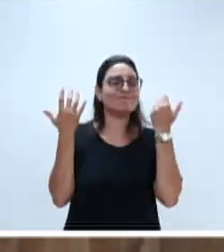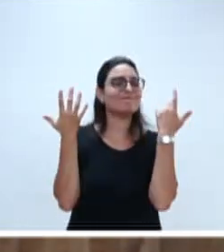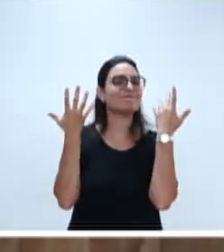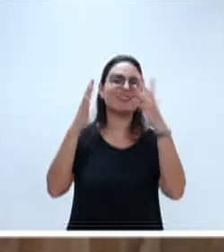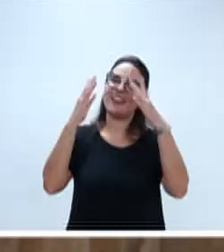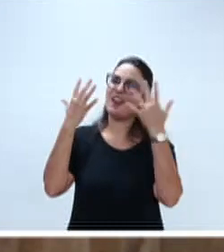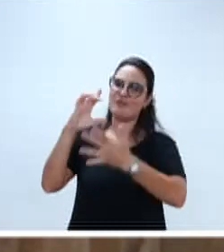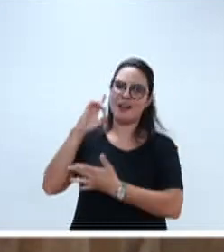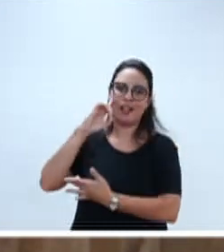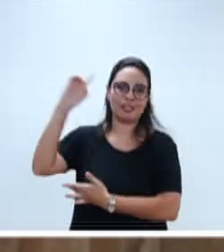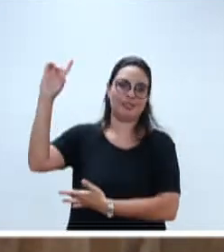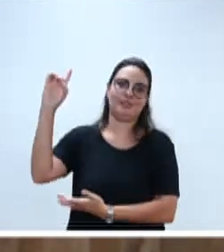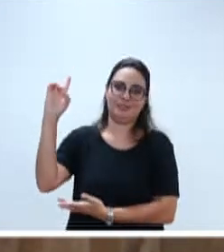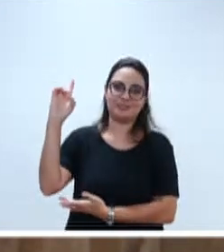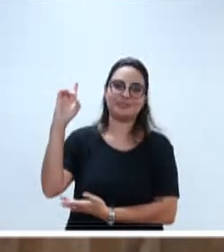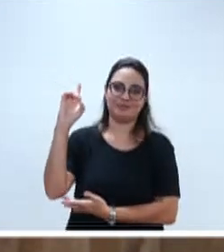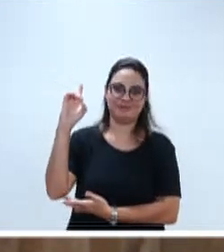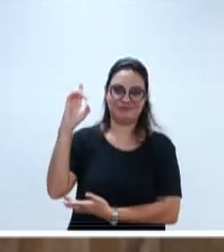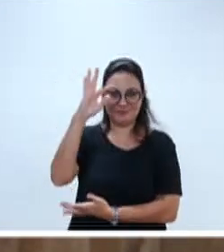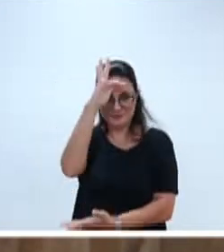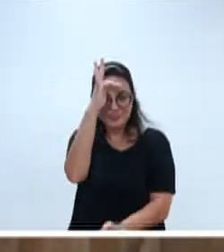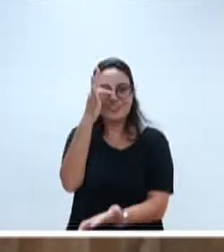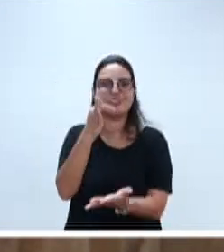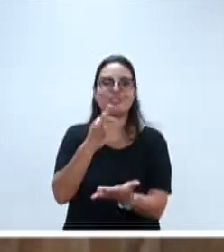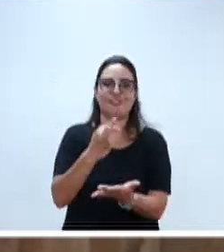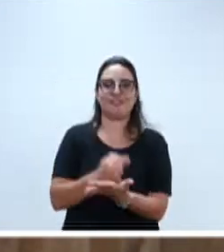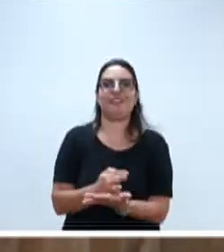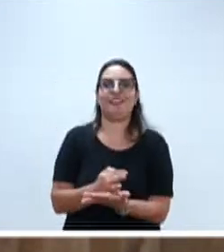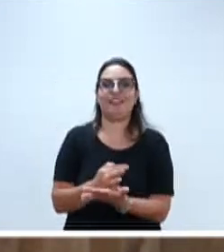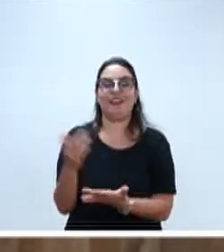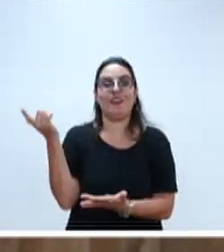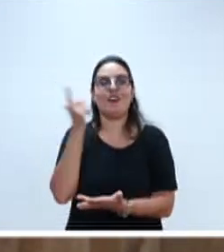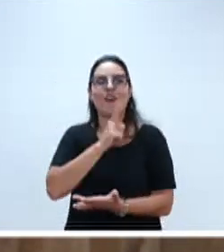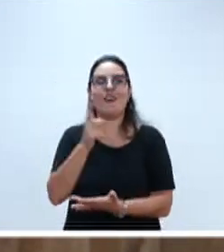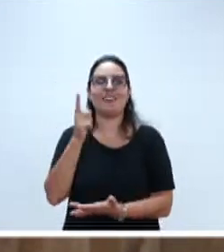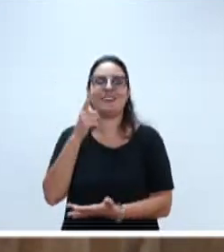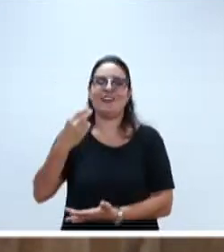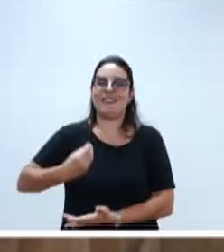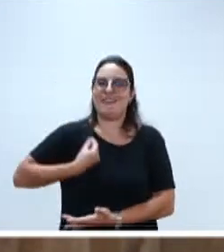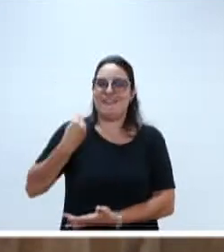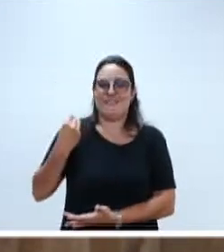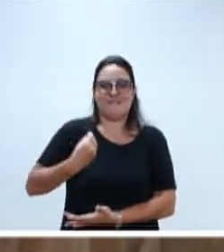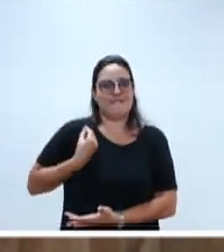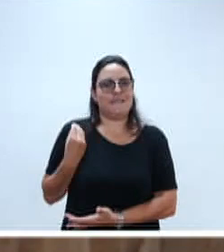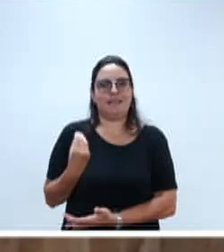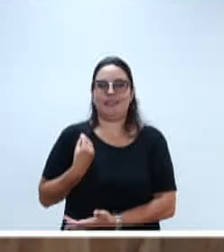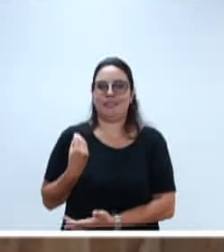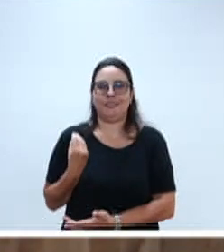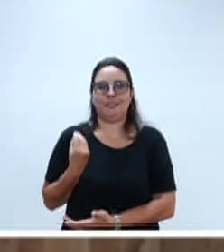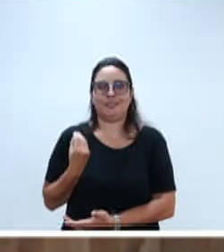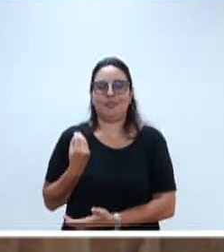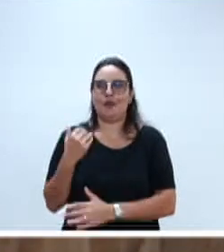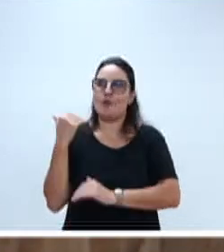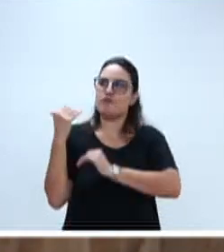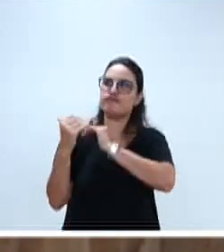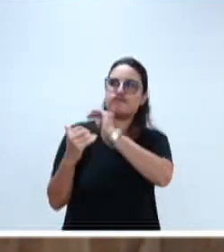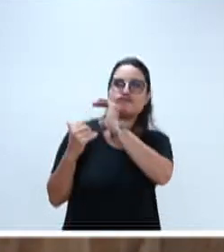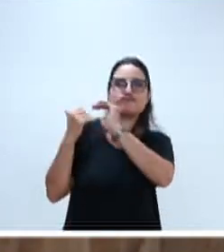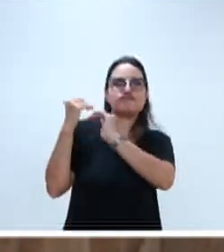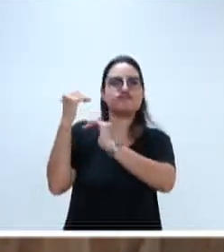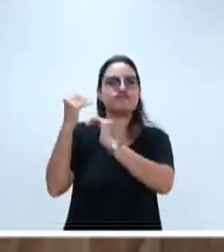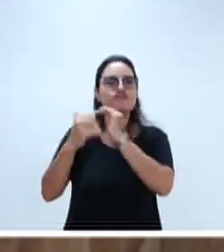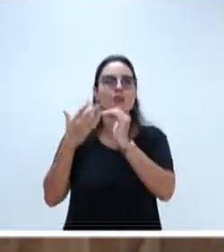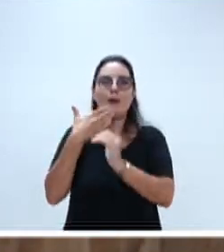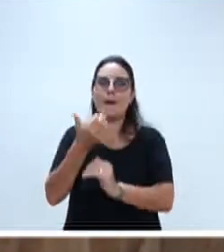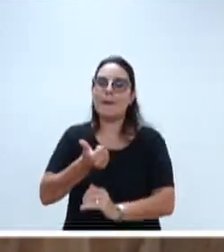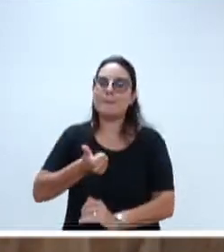com fé vai ainda tornar a sua história numa história muito mais bonita, em nome